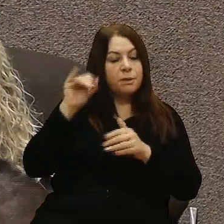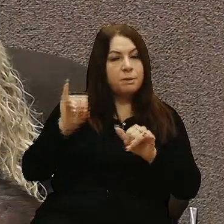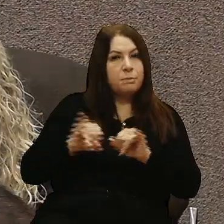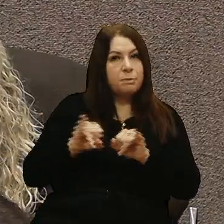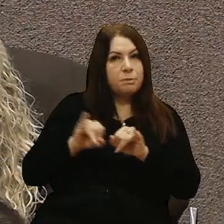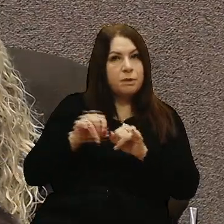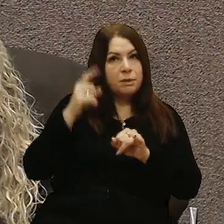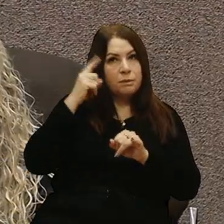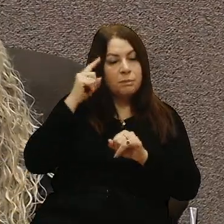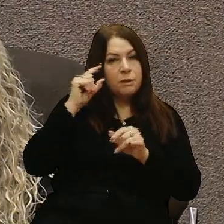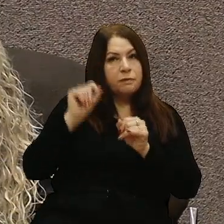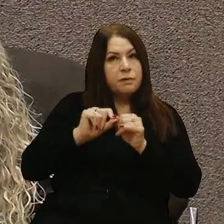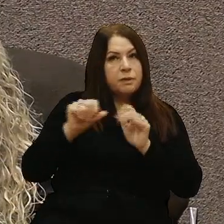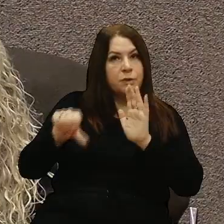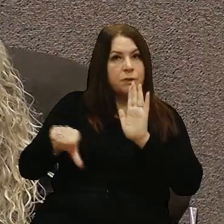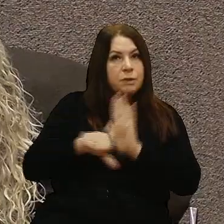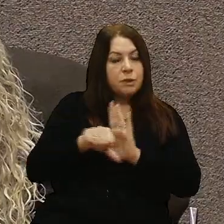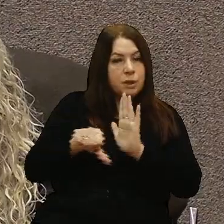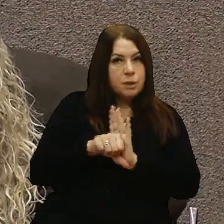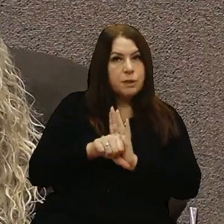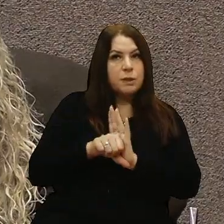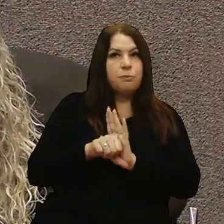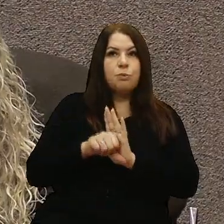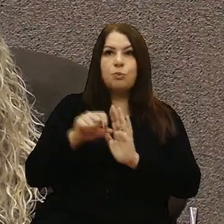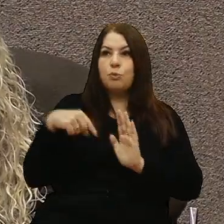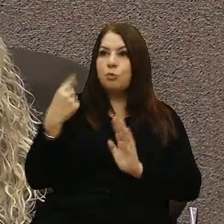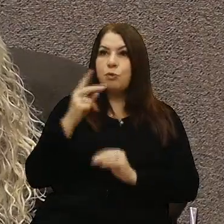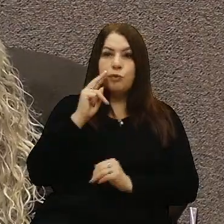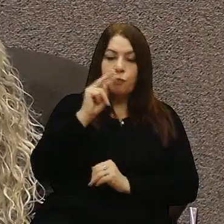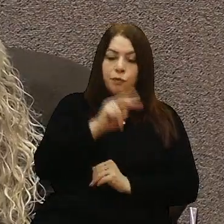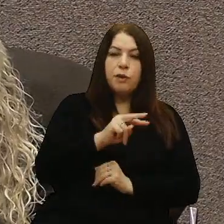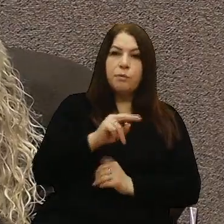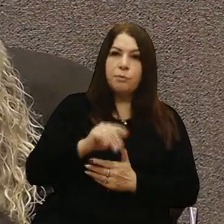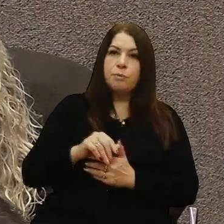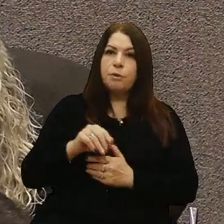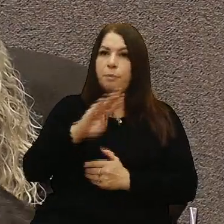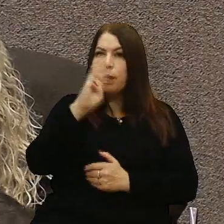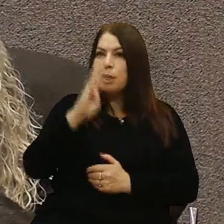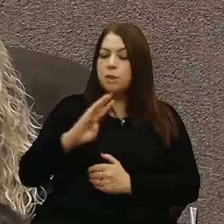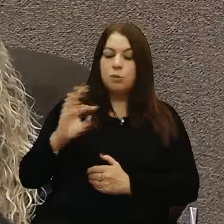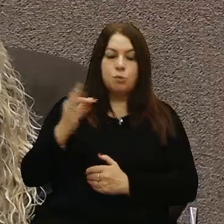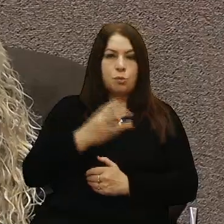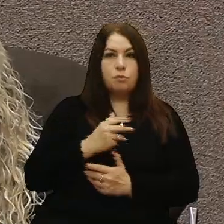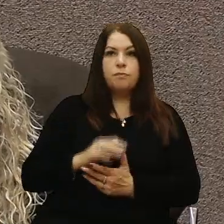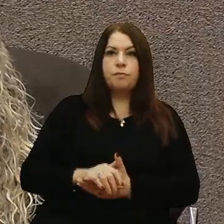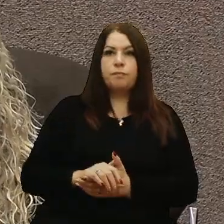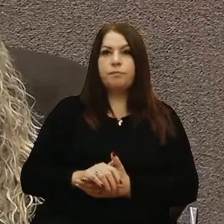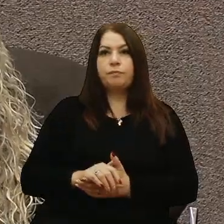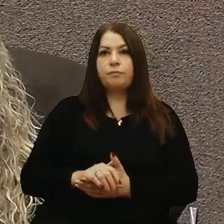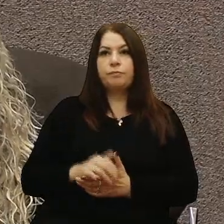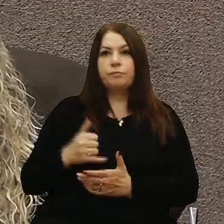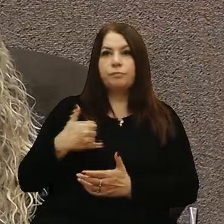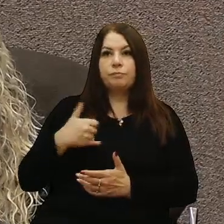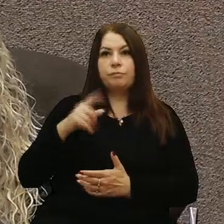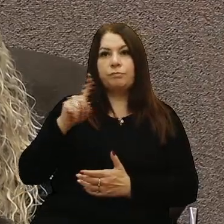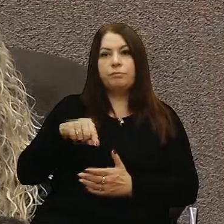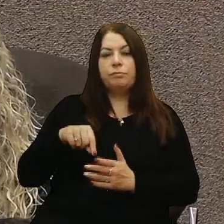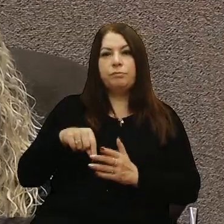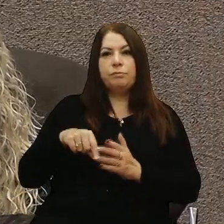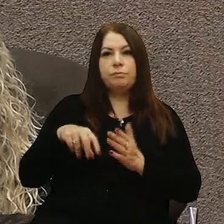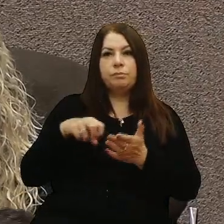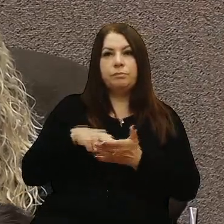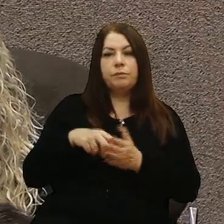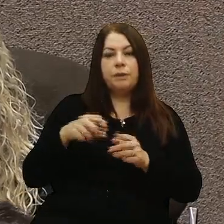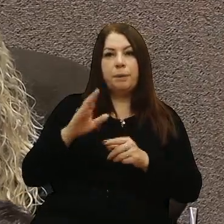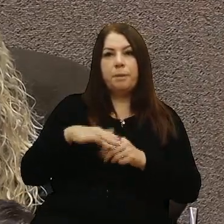não está cometendo crimes, como a gente vê Brasil afora. Então, menor idade penal o mais rápido